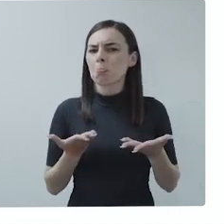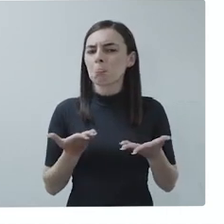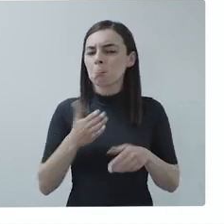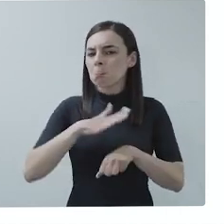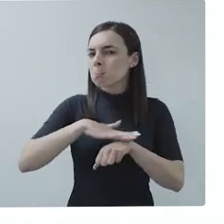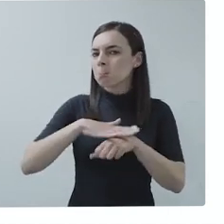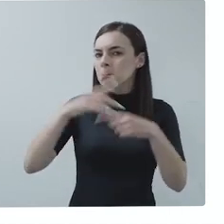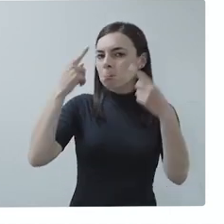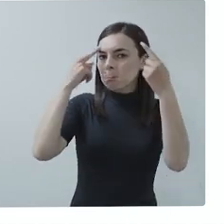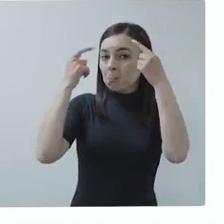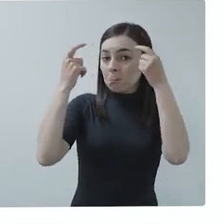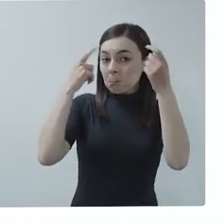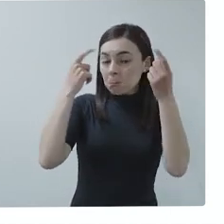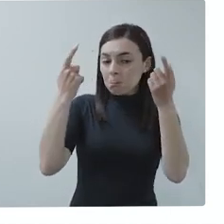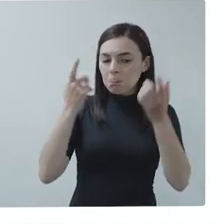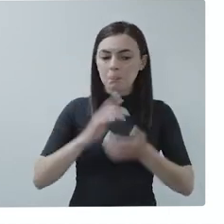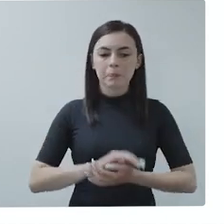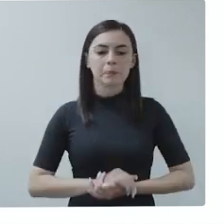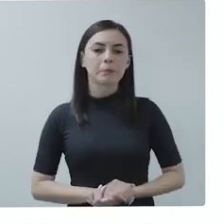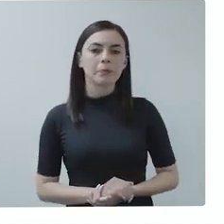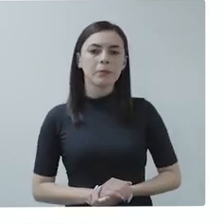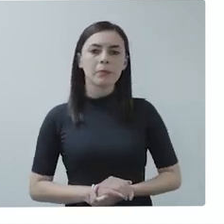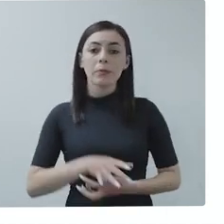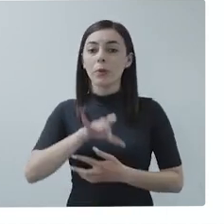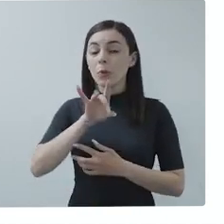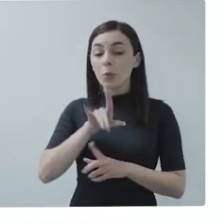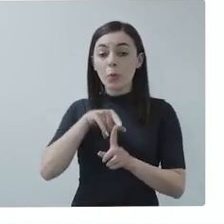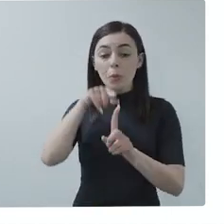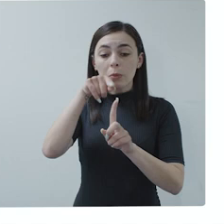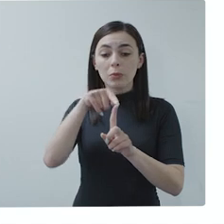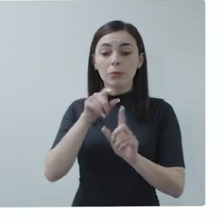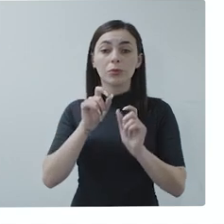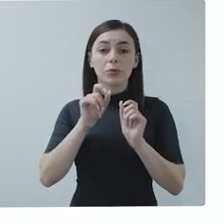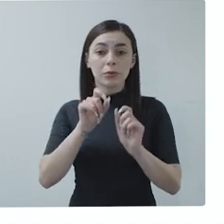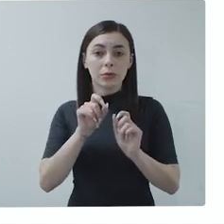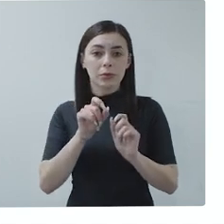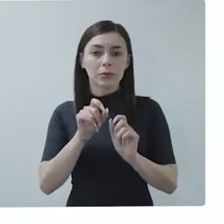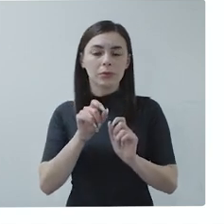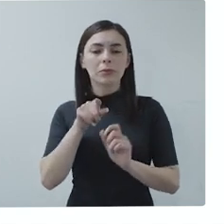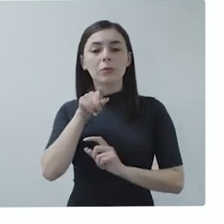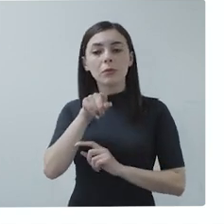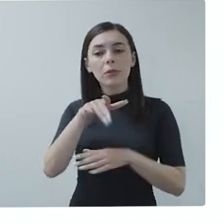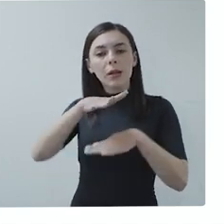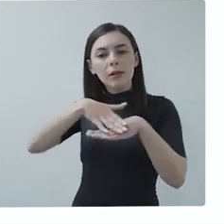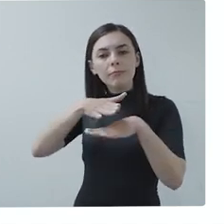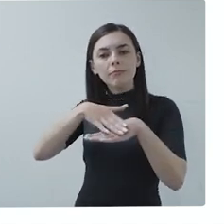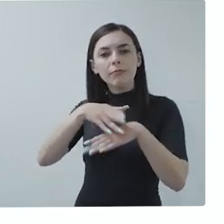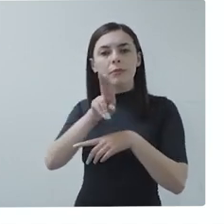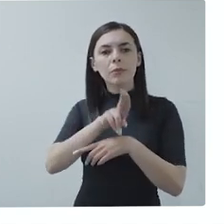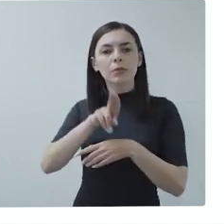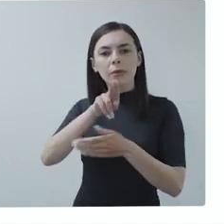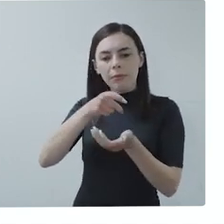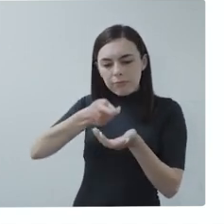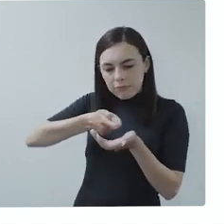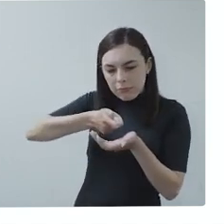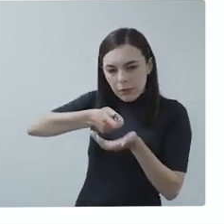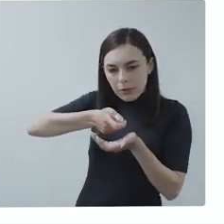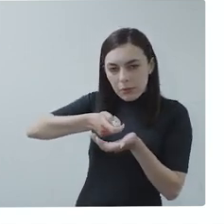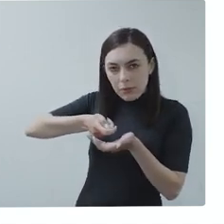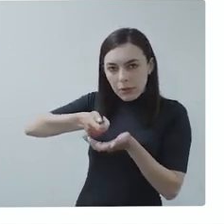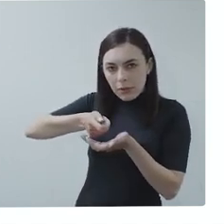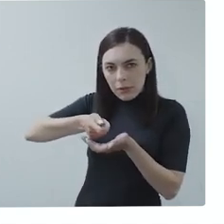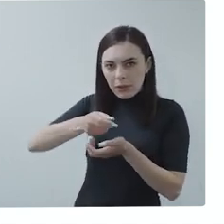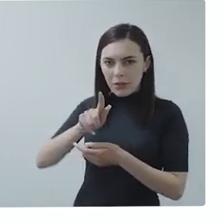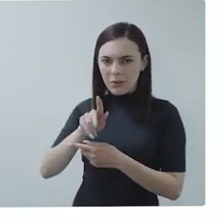criação de hoje? Então, essa é montar uma bola, é montar as suas bolinhas de gude, que não vai ser